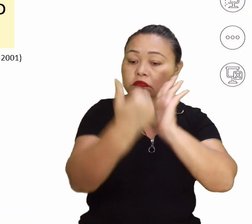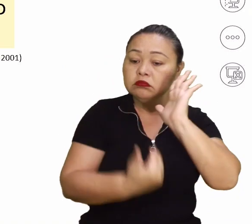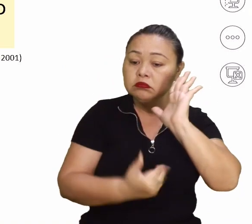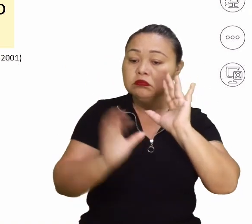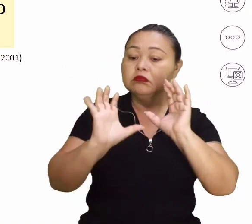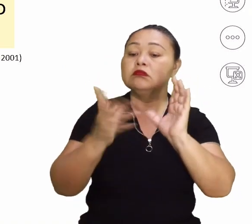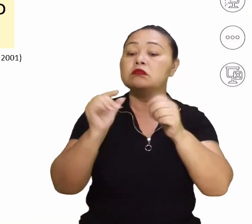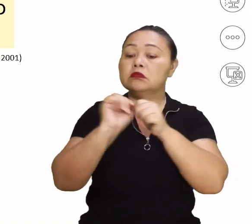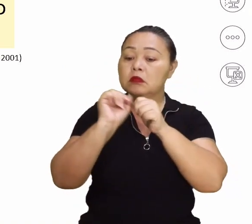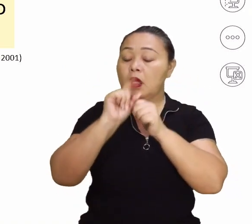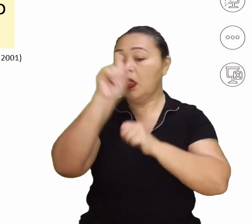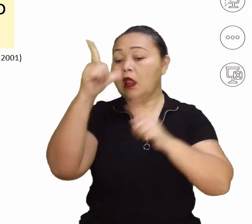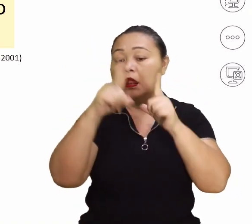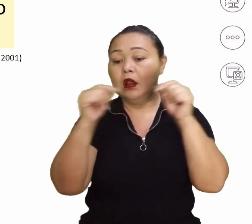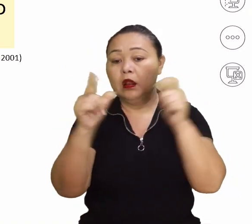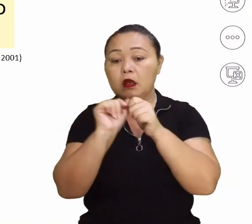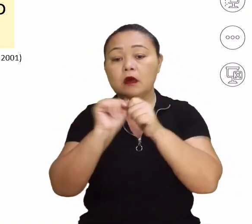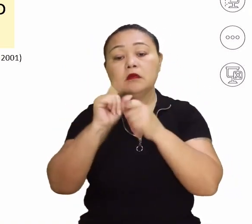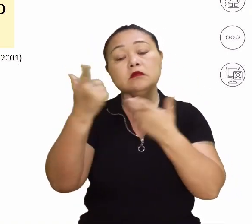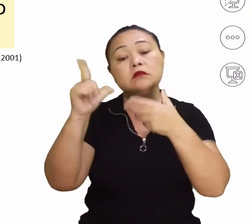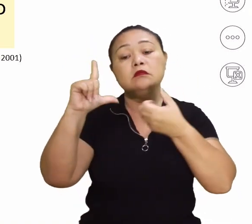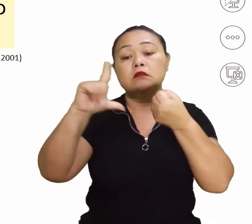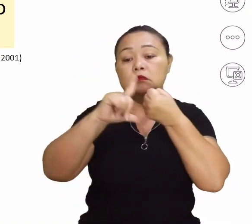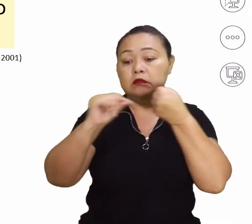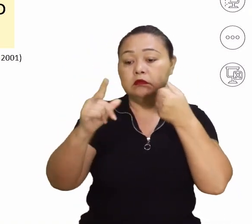Os artigos 21 e 38 da Lei